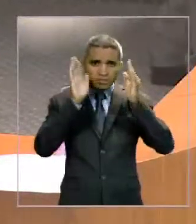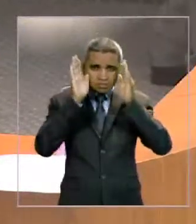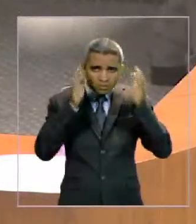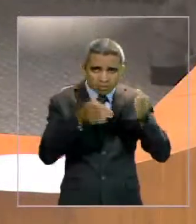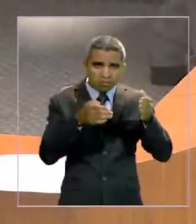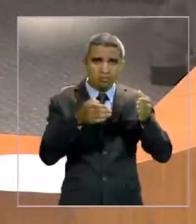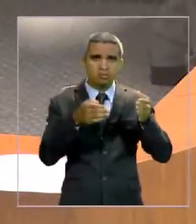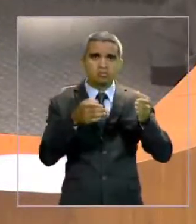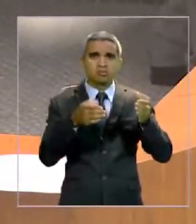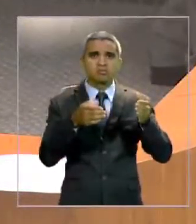vigilância sanitária,